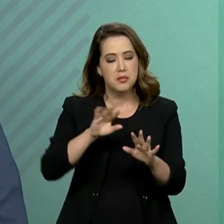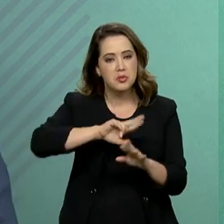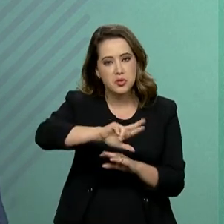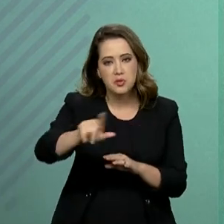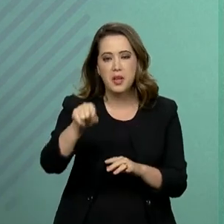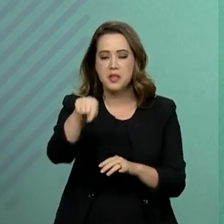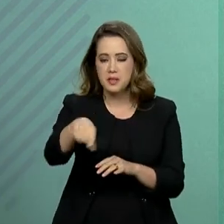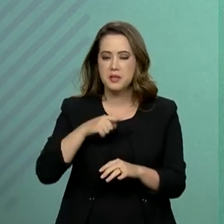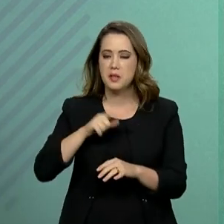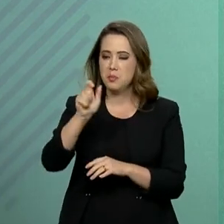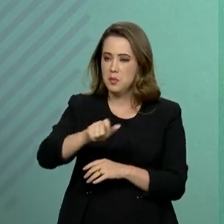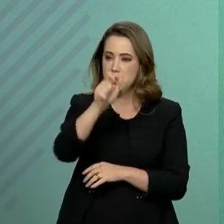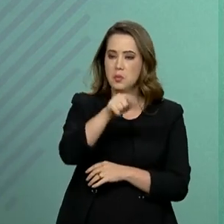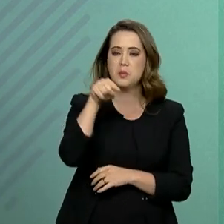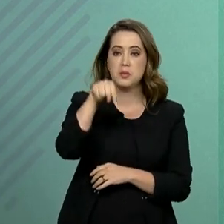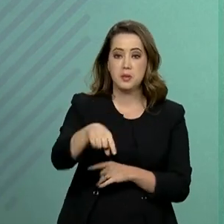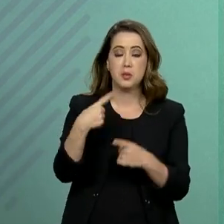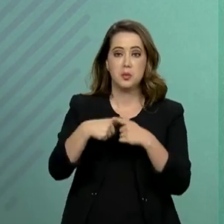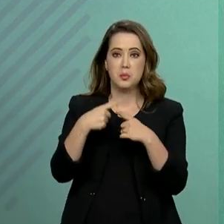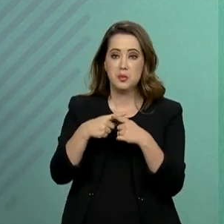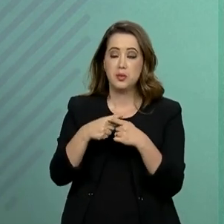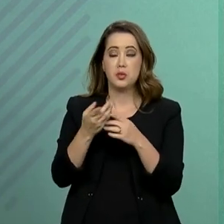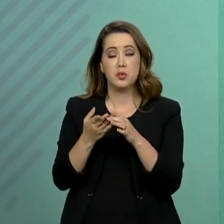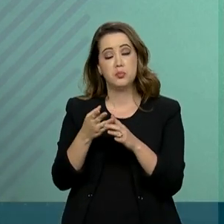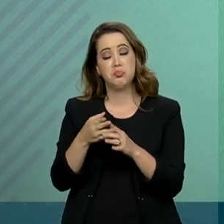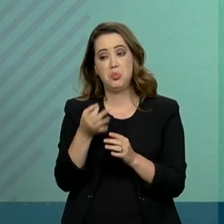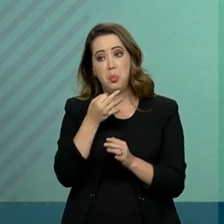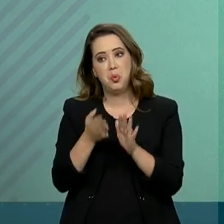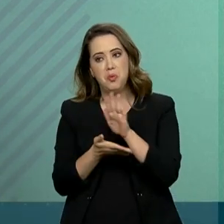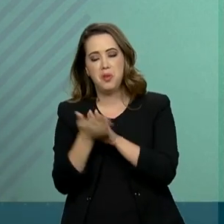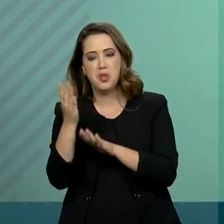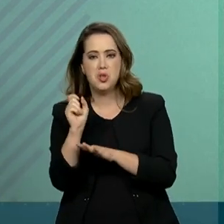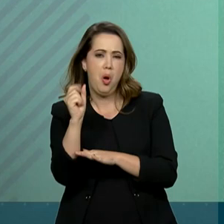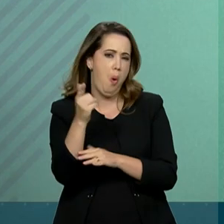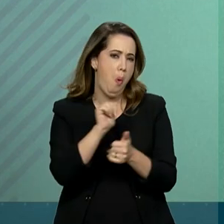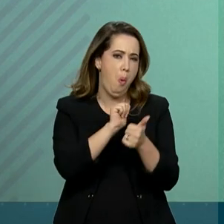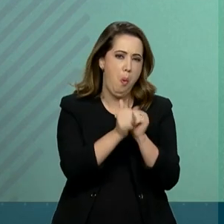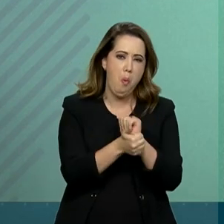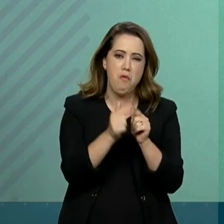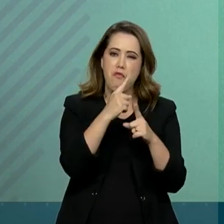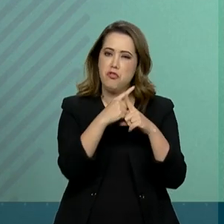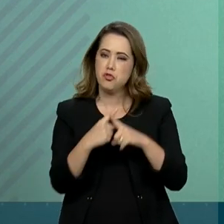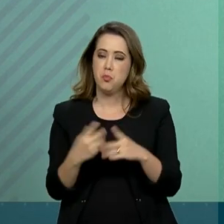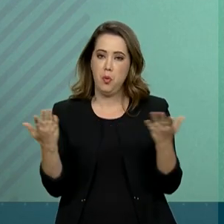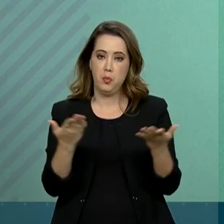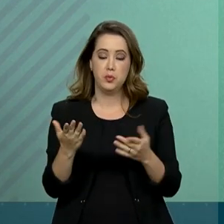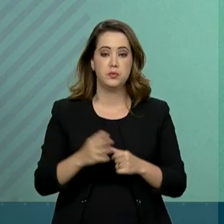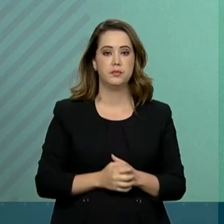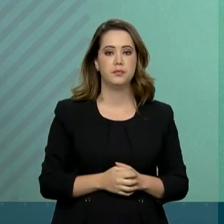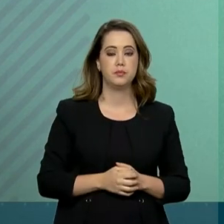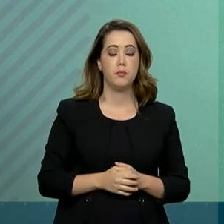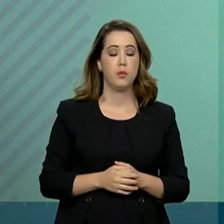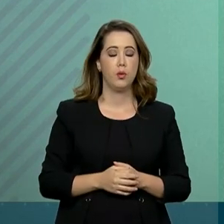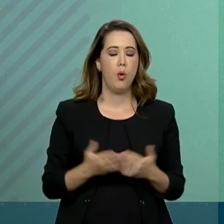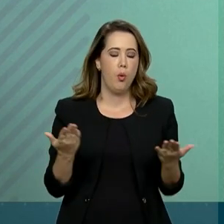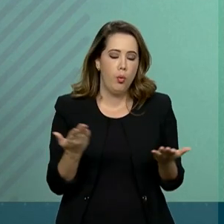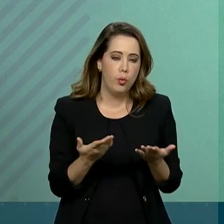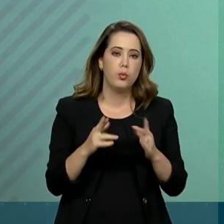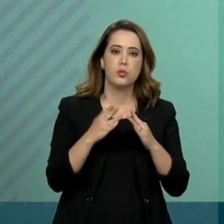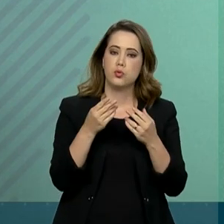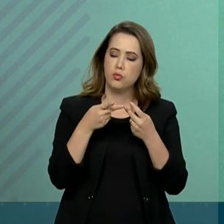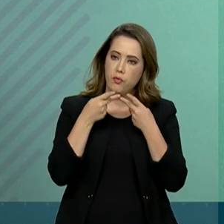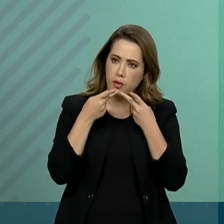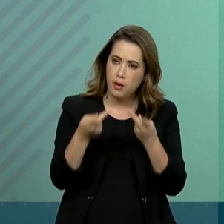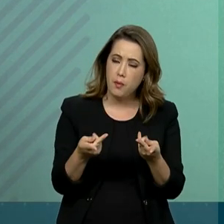também está certa em um briefing 5 de junho assuntos do governo a agenda do presidente prudente uma comitiva composta